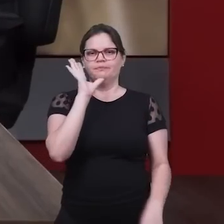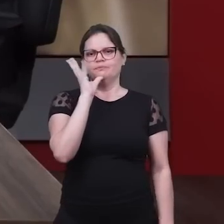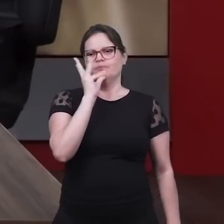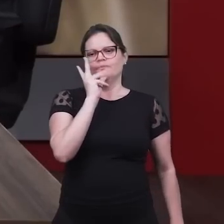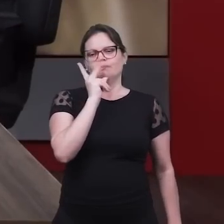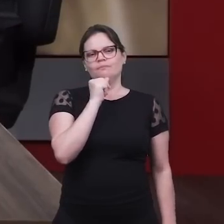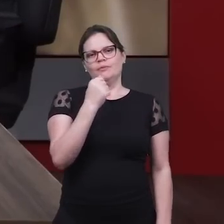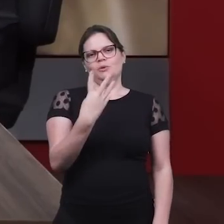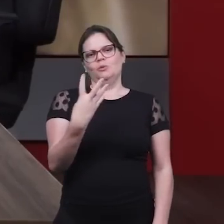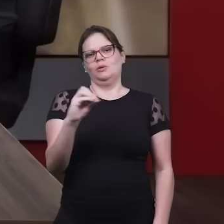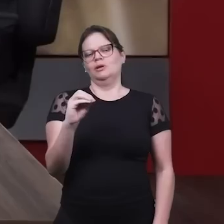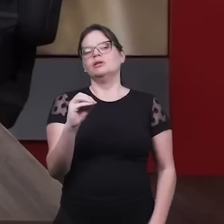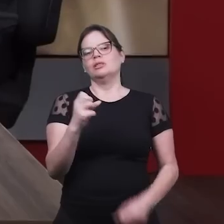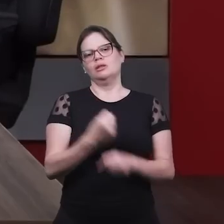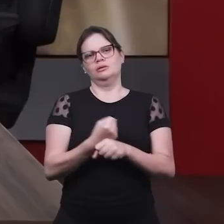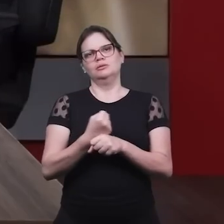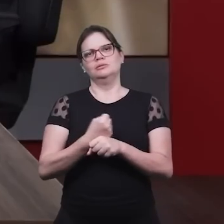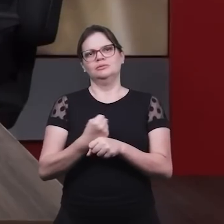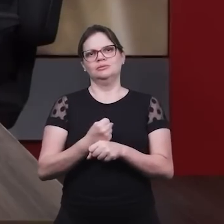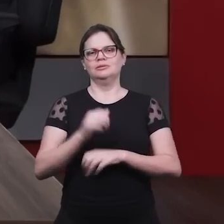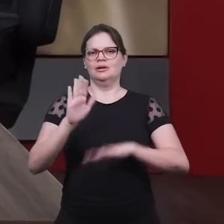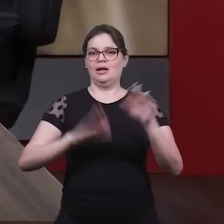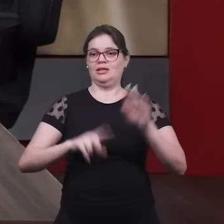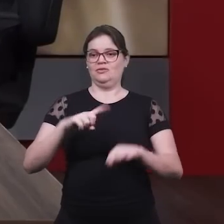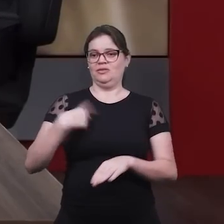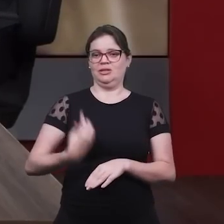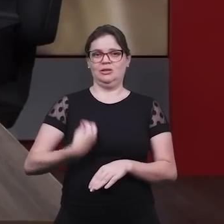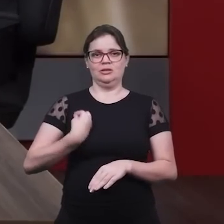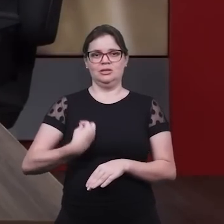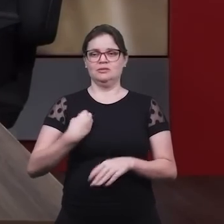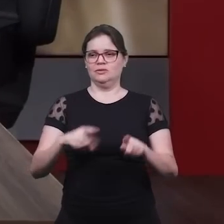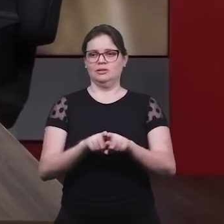atrasou 40 anos. Às vezes, na vida da pessoa,